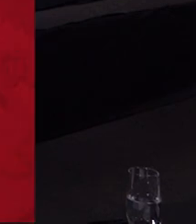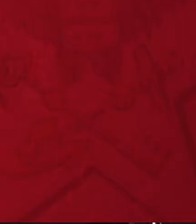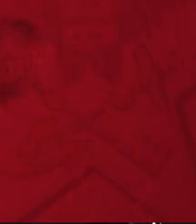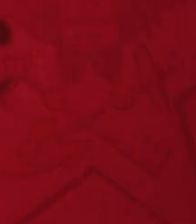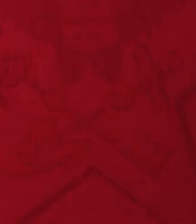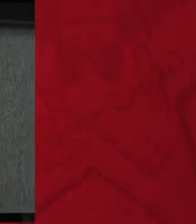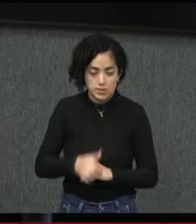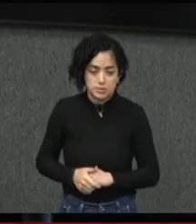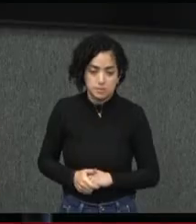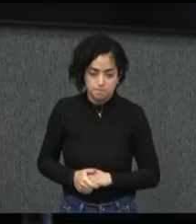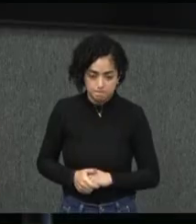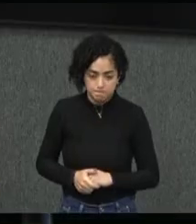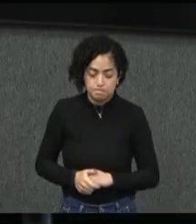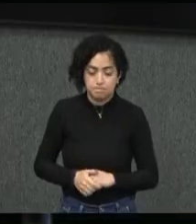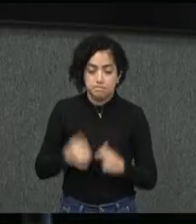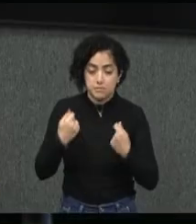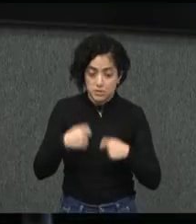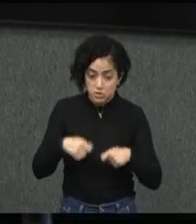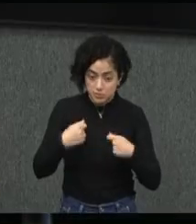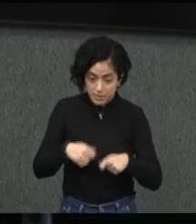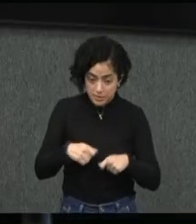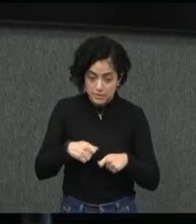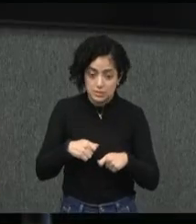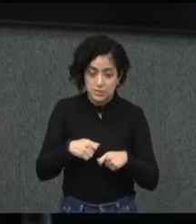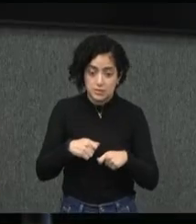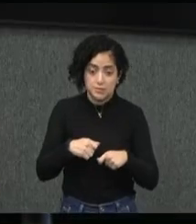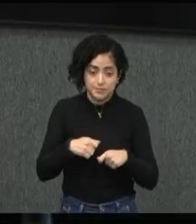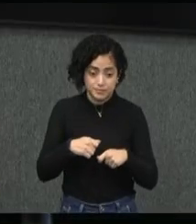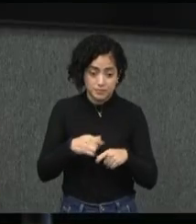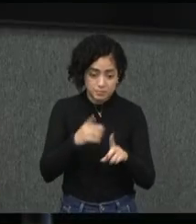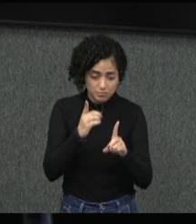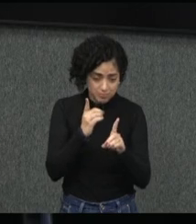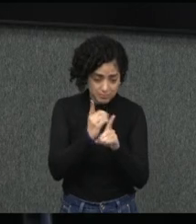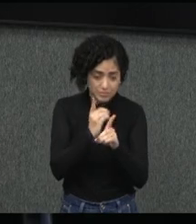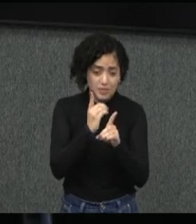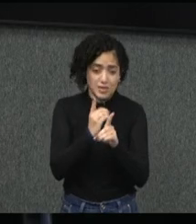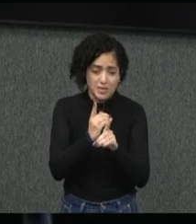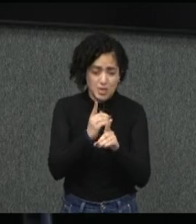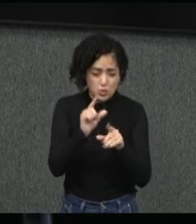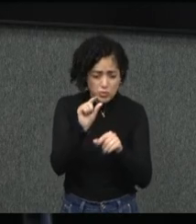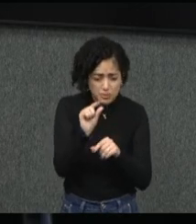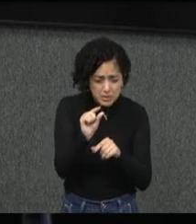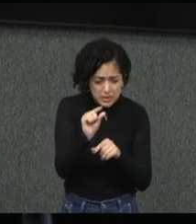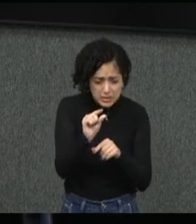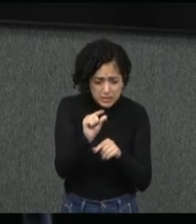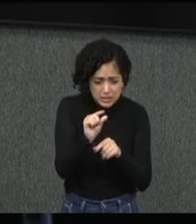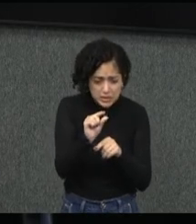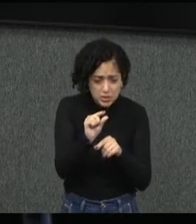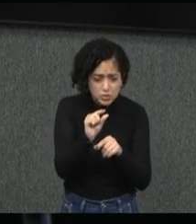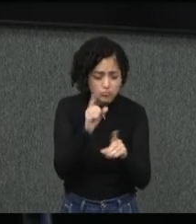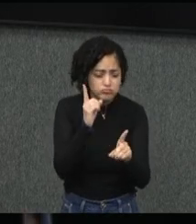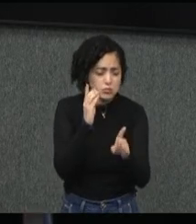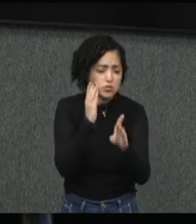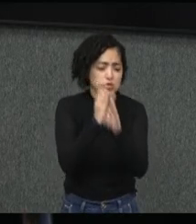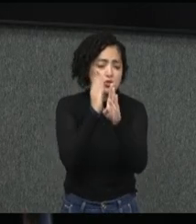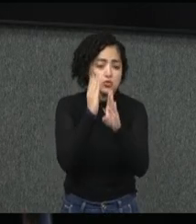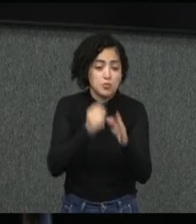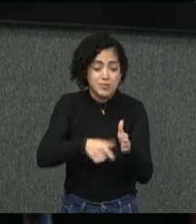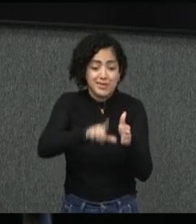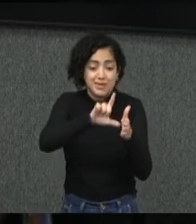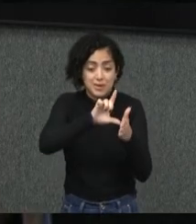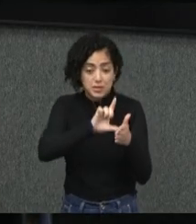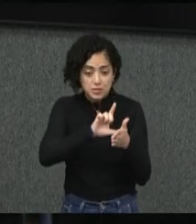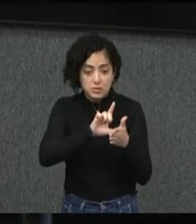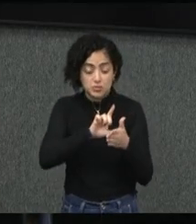da doença. Nós precisamos diagnosticar um câncer quando ele ainda é pequenininho. Porque depois que nós temos um